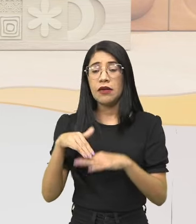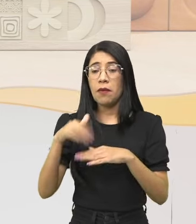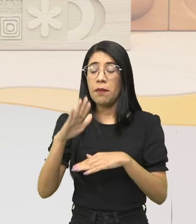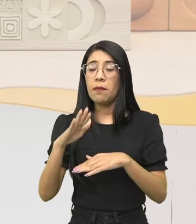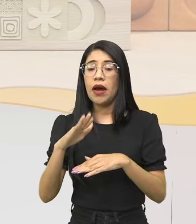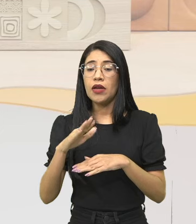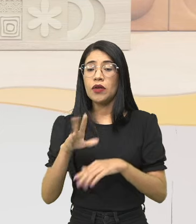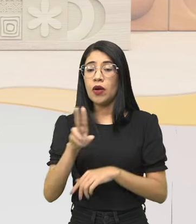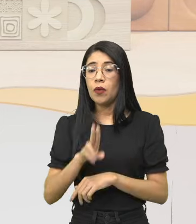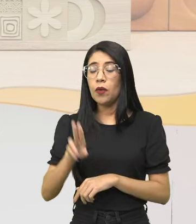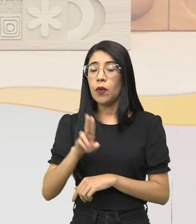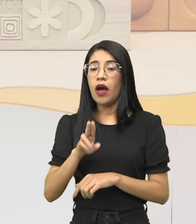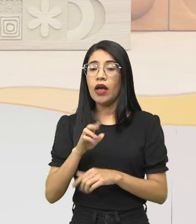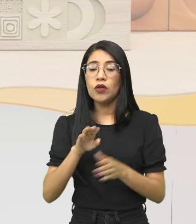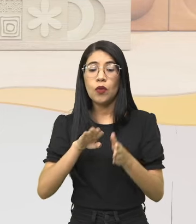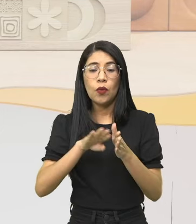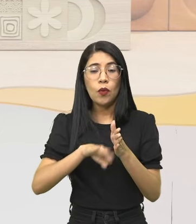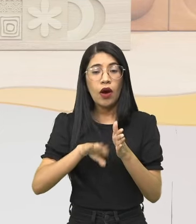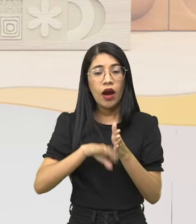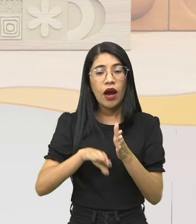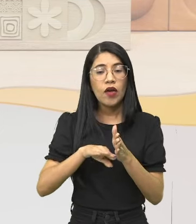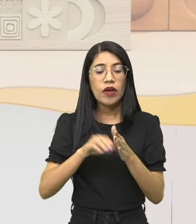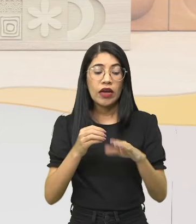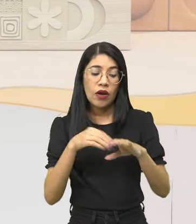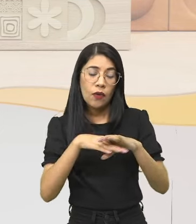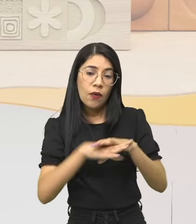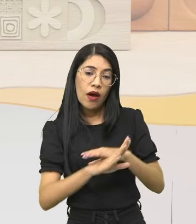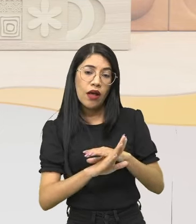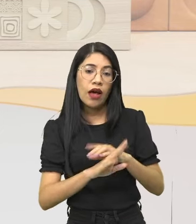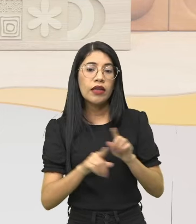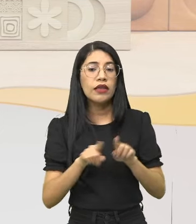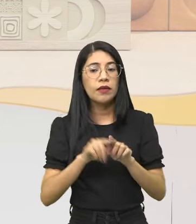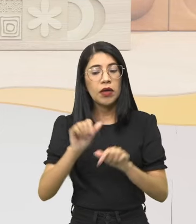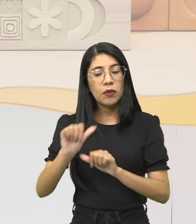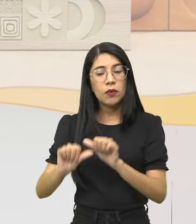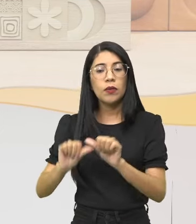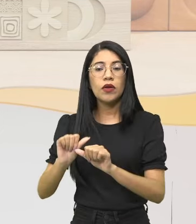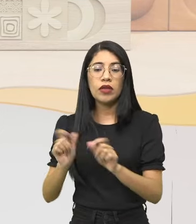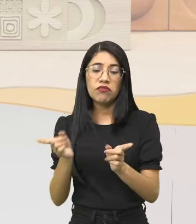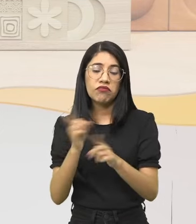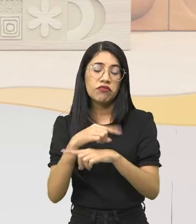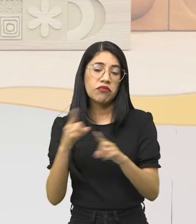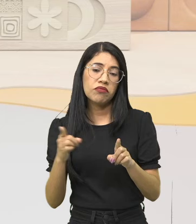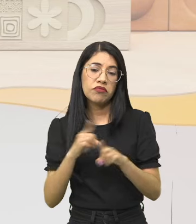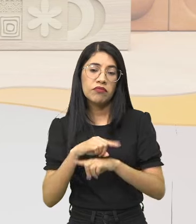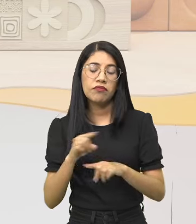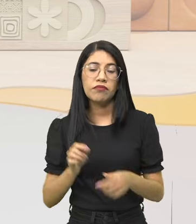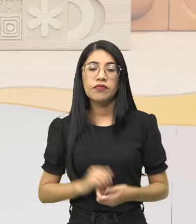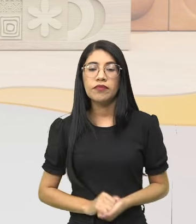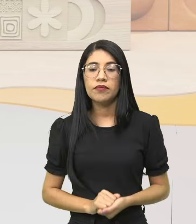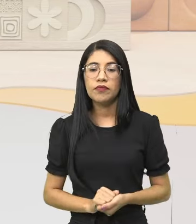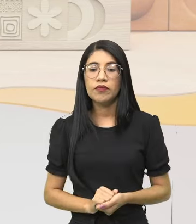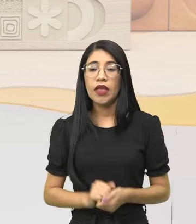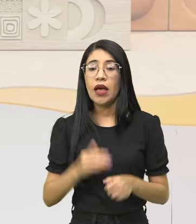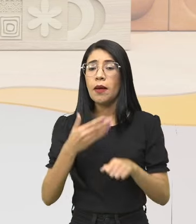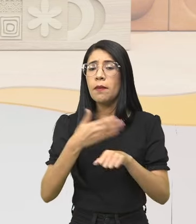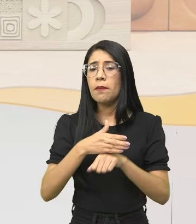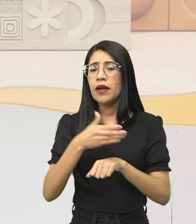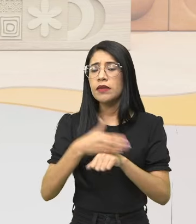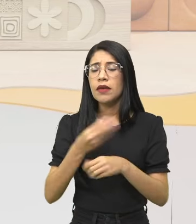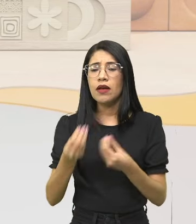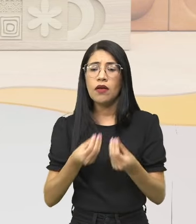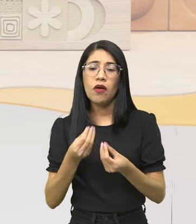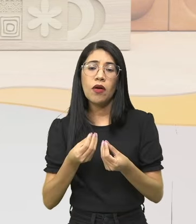consumida, o excesso vai para a rede elétrica e vice-versa. Um processo chamado de compensação. Para participar dele,